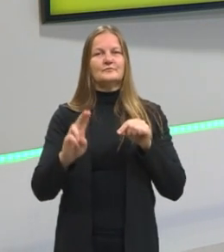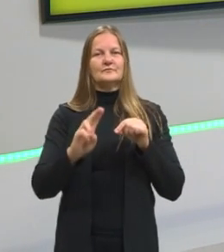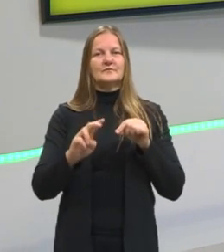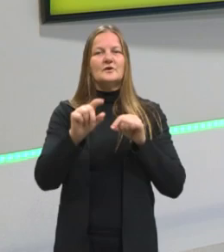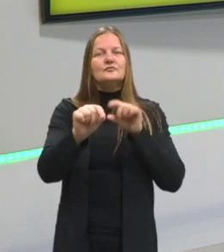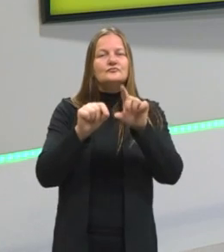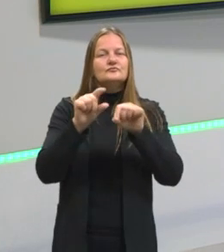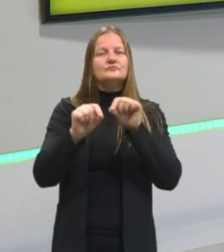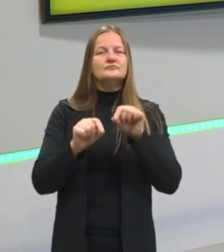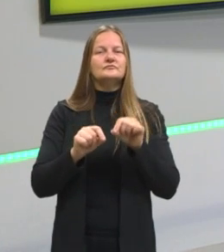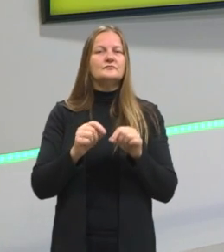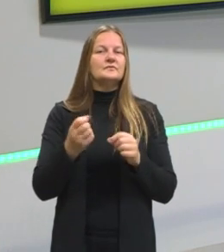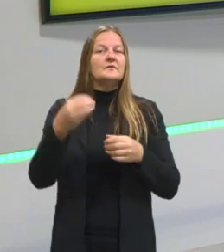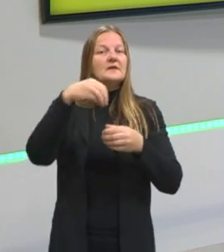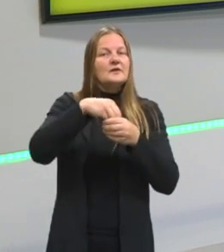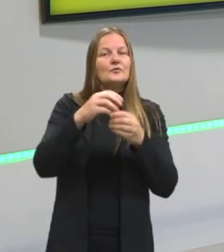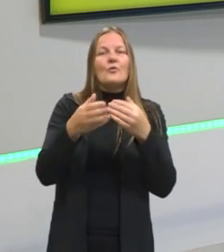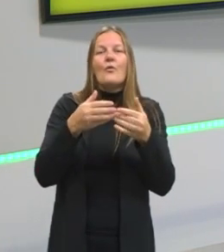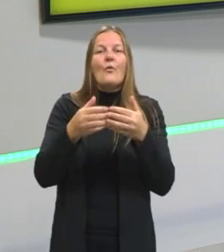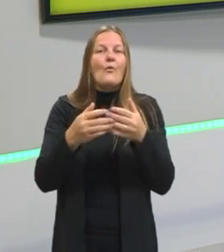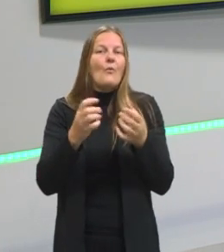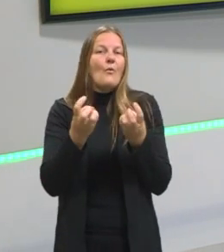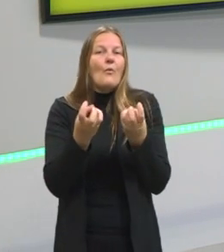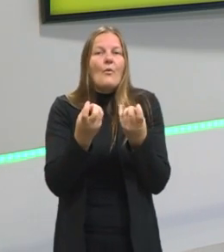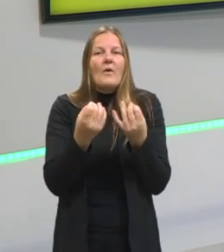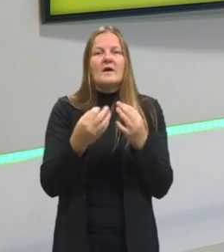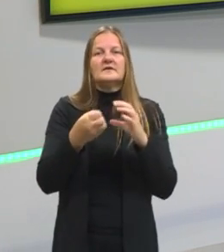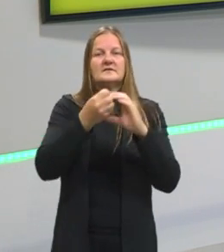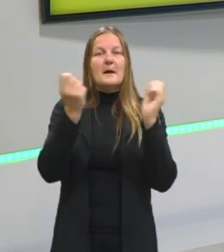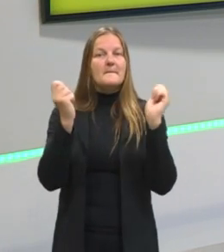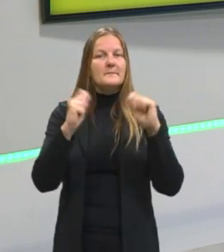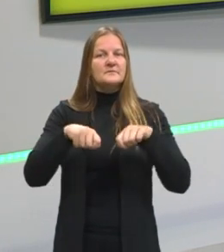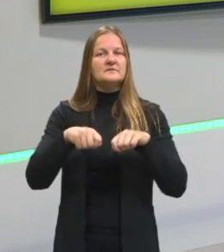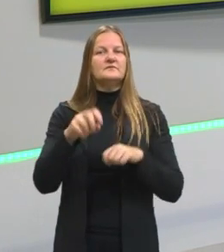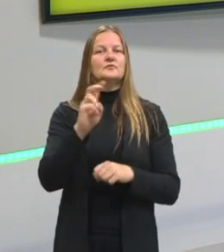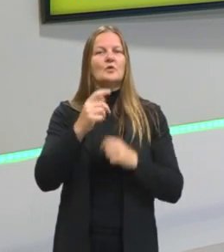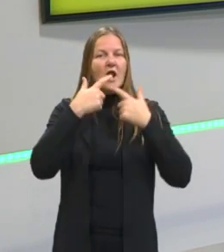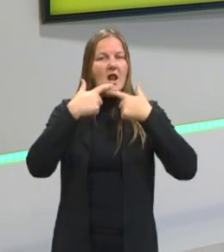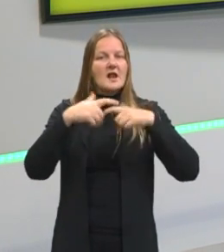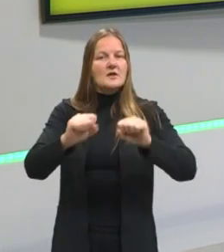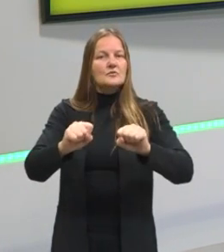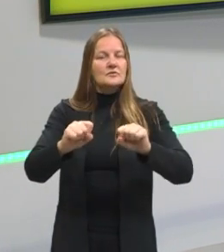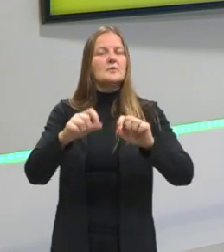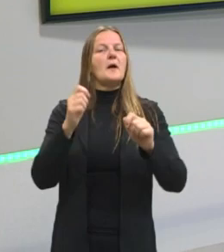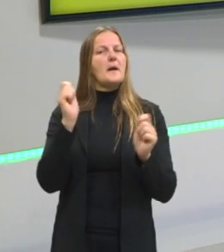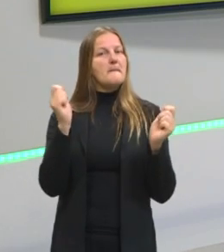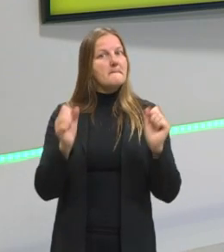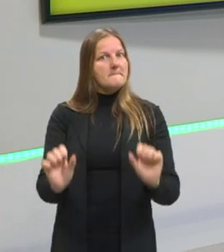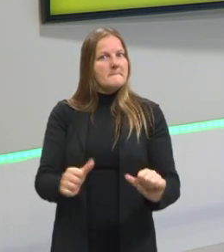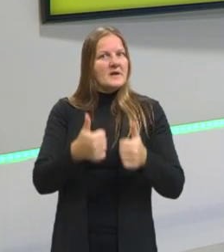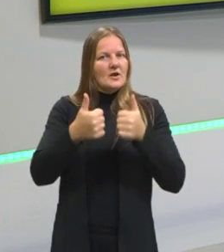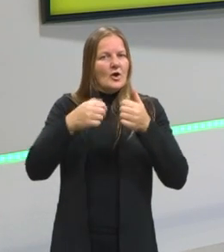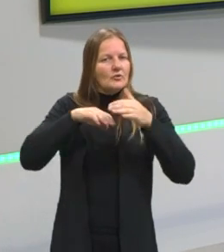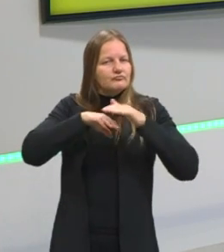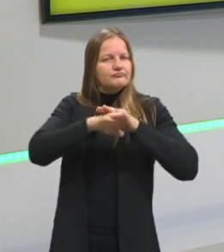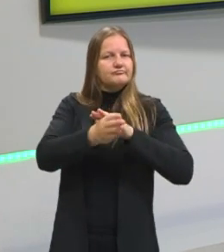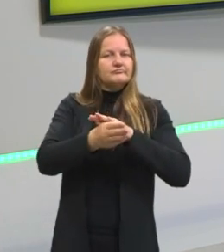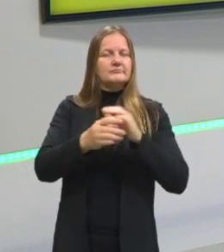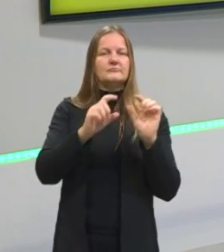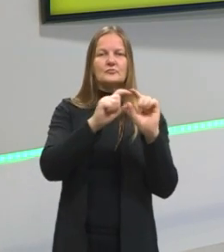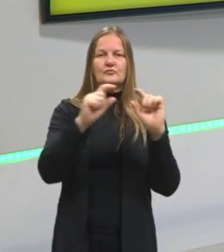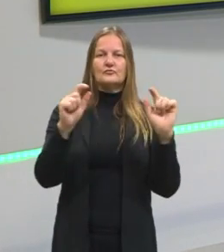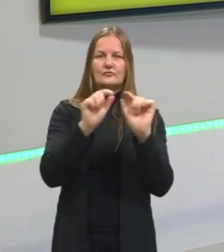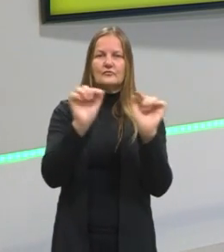selecionar ali dentro quais são as possibilidades linguísticas que melhor me ajudam a